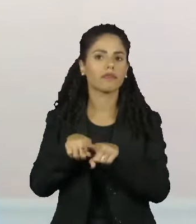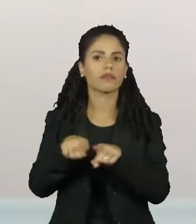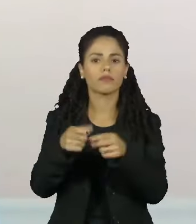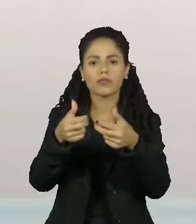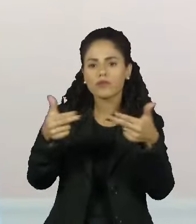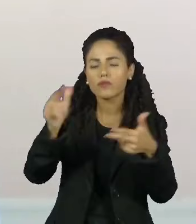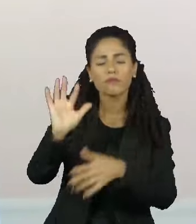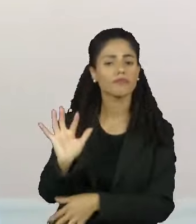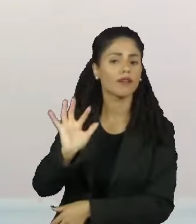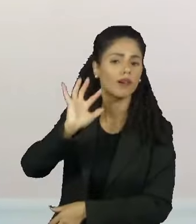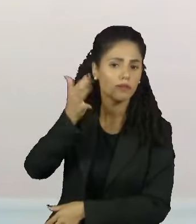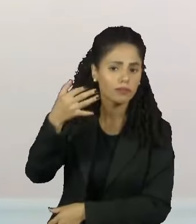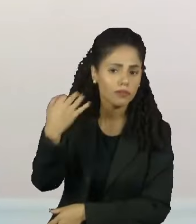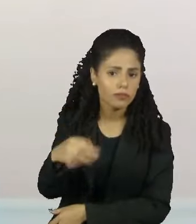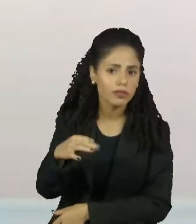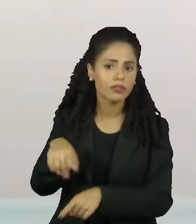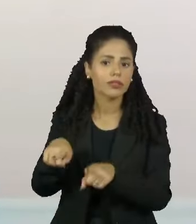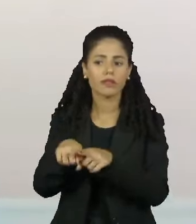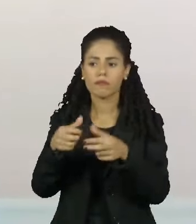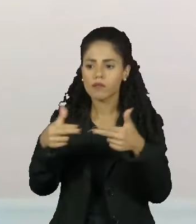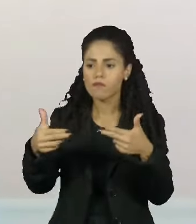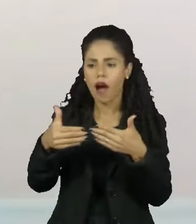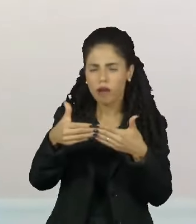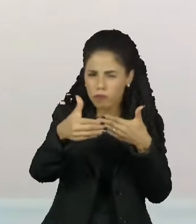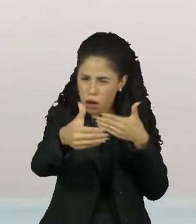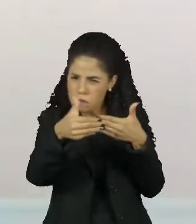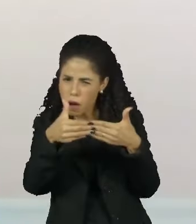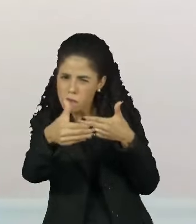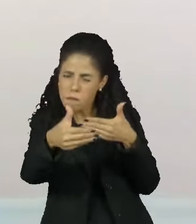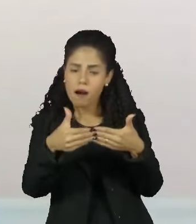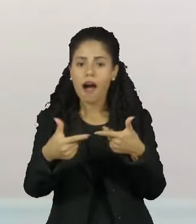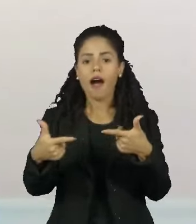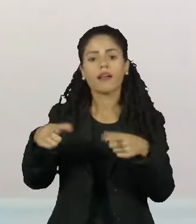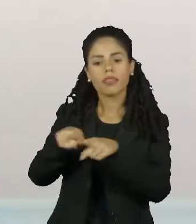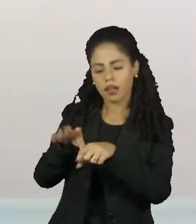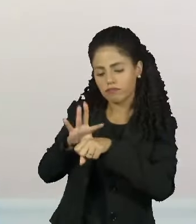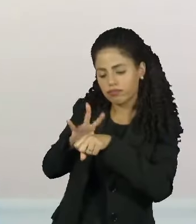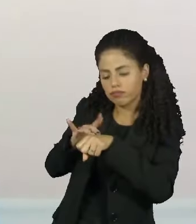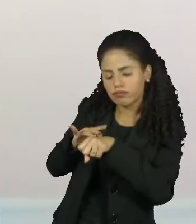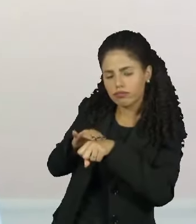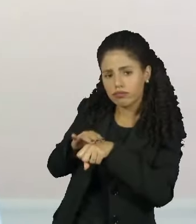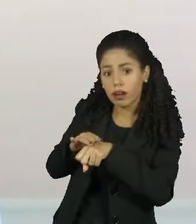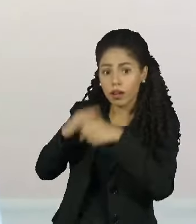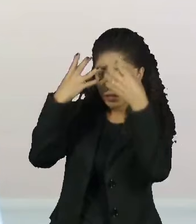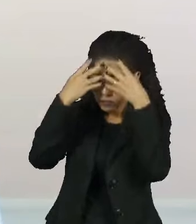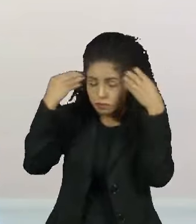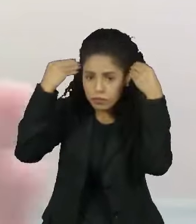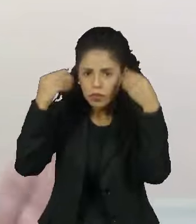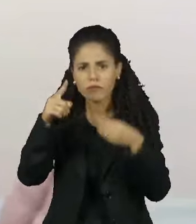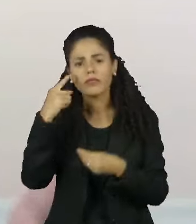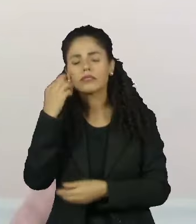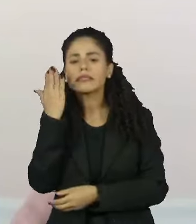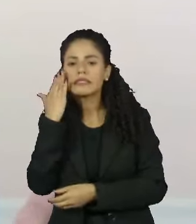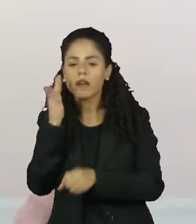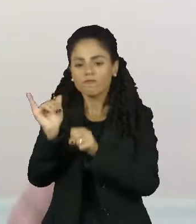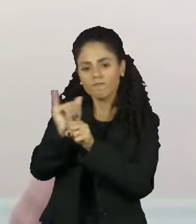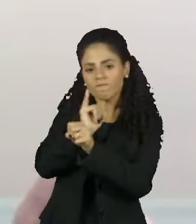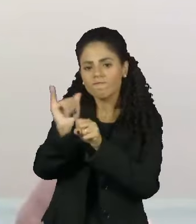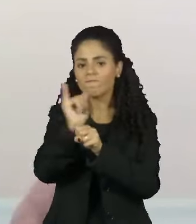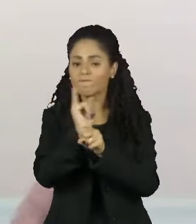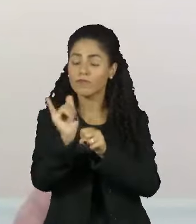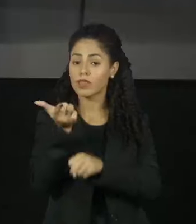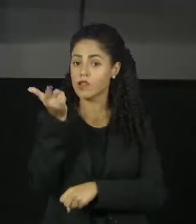que acontece em alguns casos de doença de Alzheimer, você consegue trabalhar essas